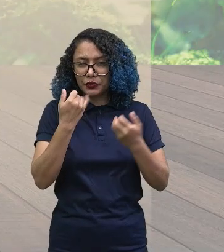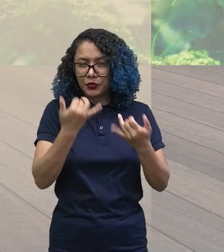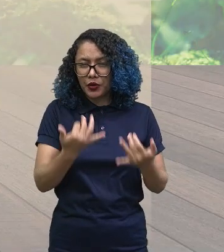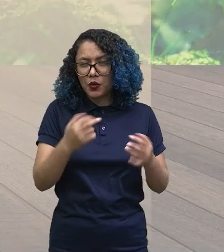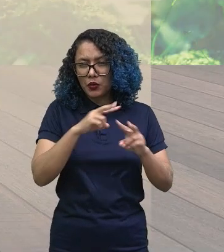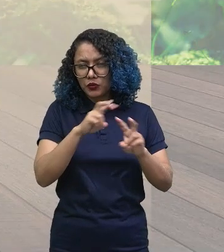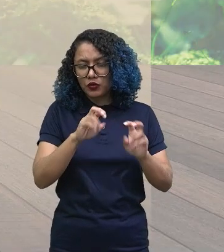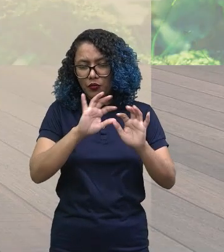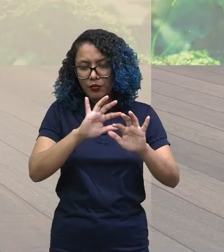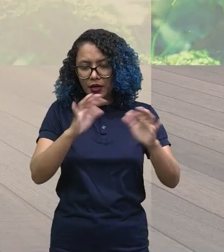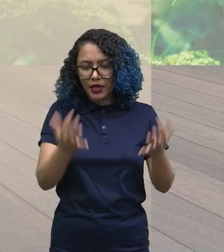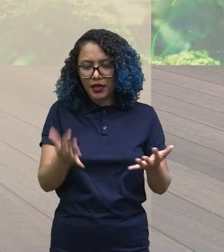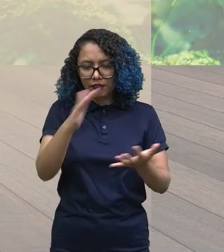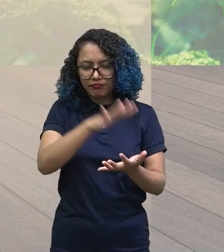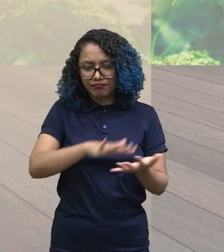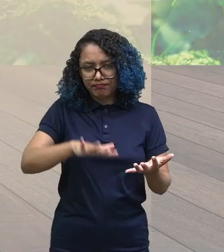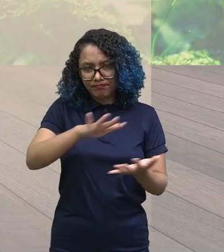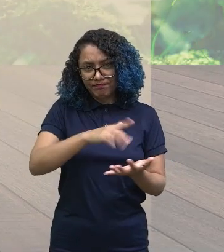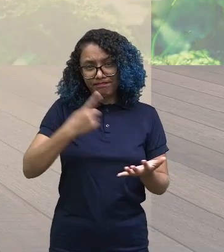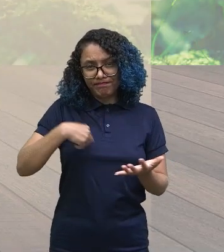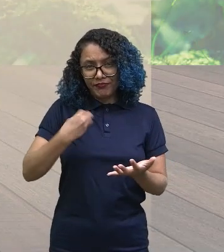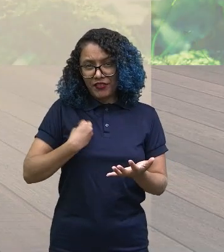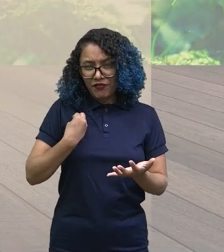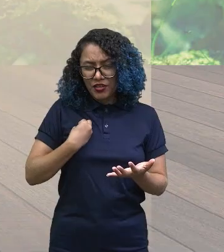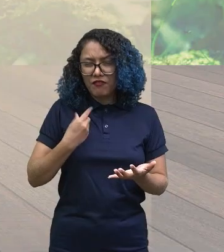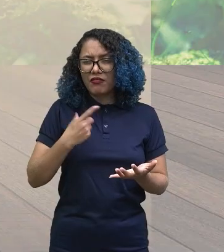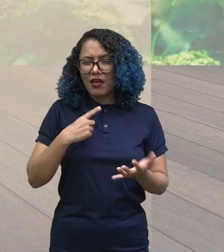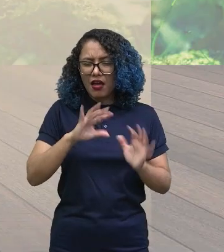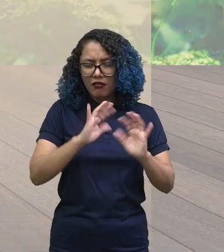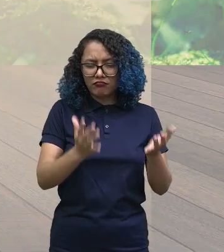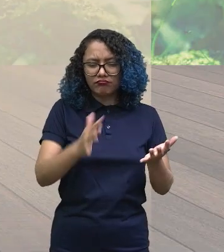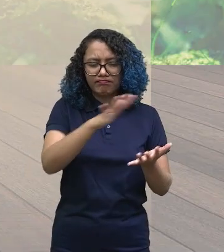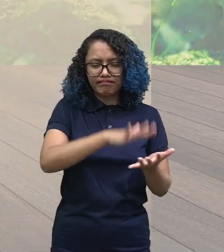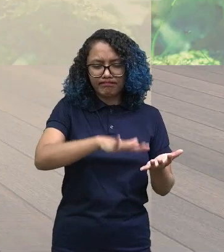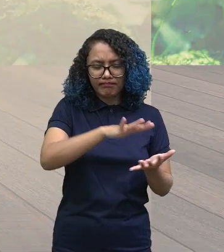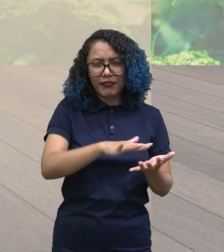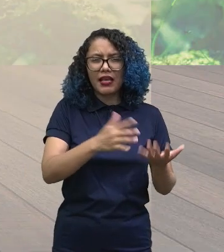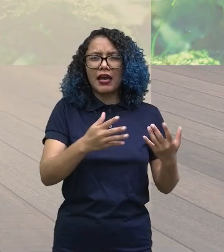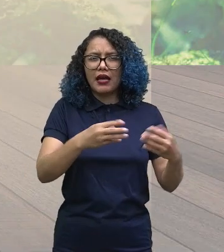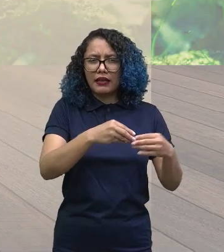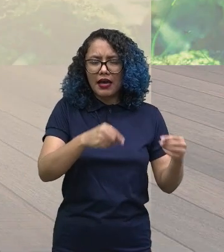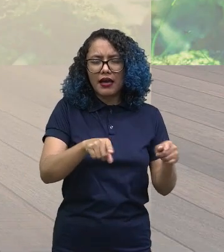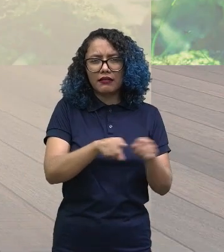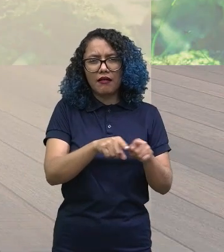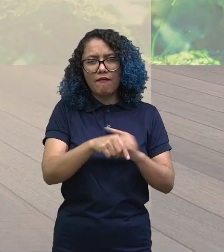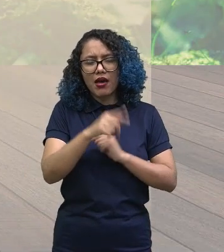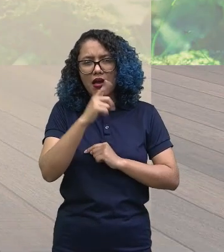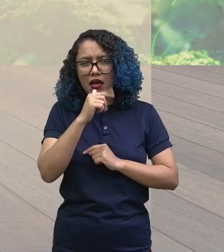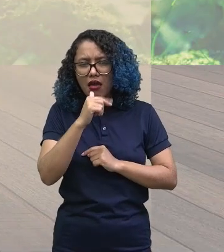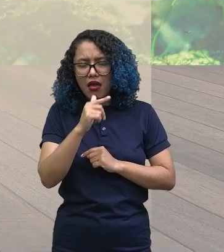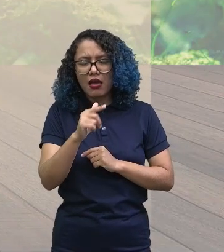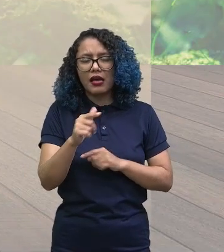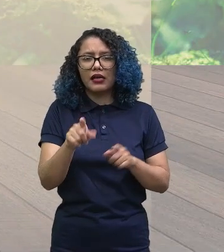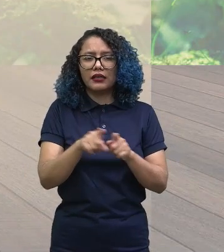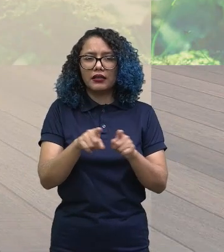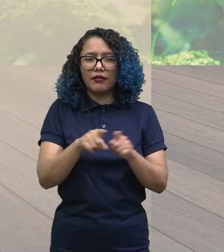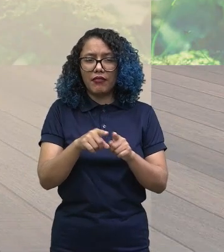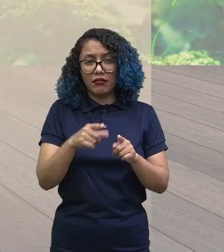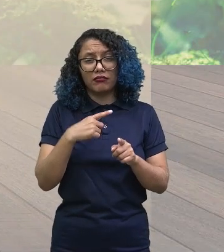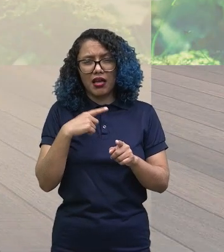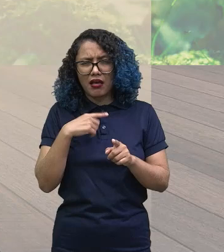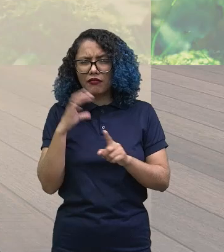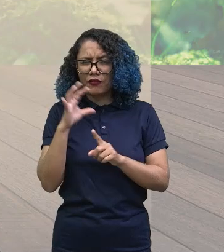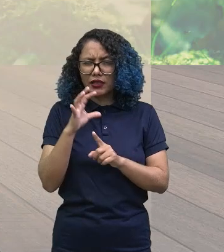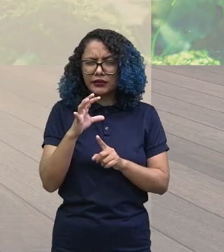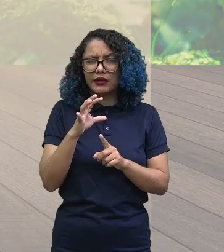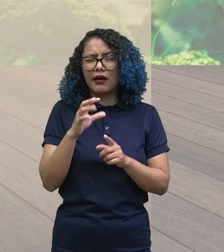os ecossistemas, nós vivemos em ecossistemas terrestres, ecossistemas aquáticos, né, temos influências da água, do